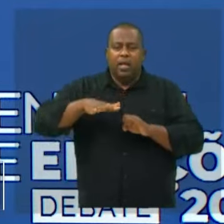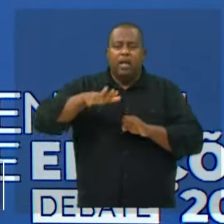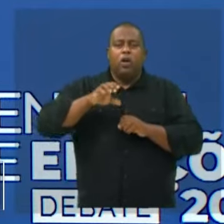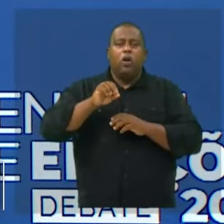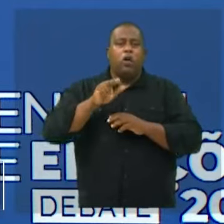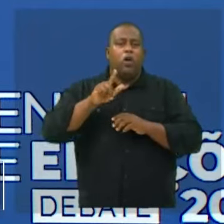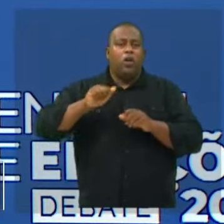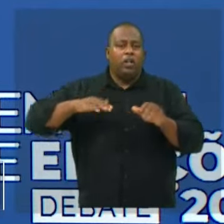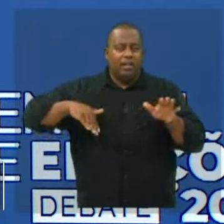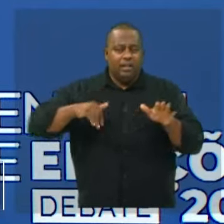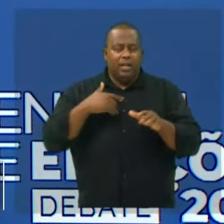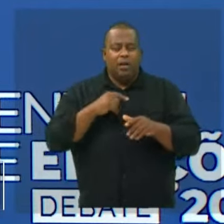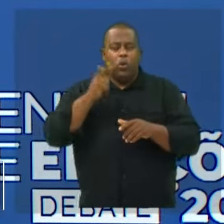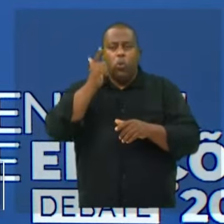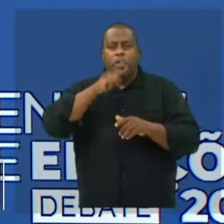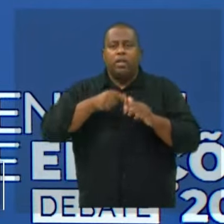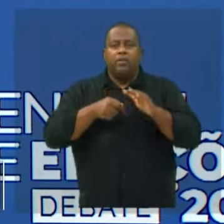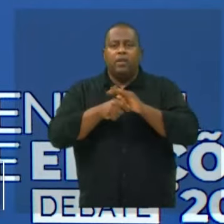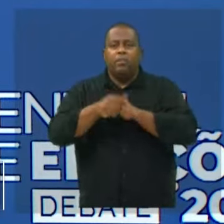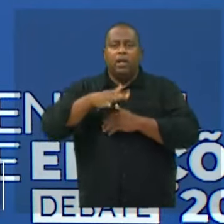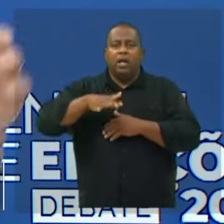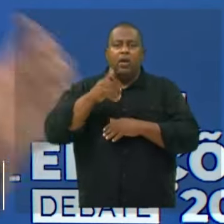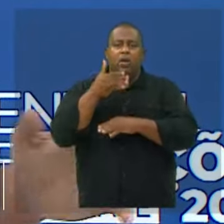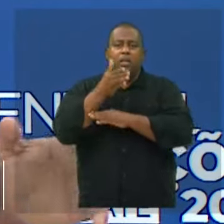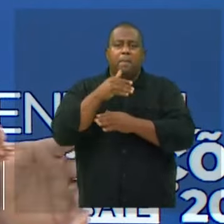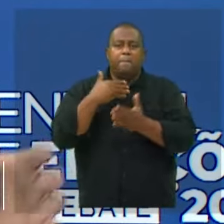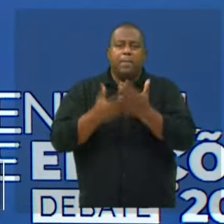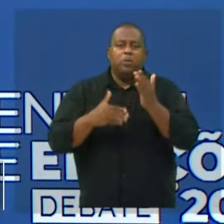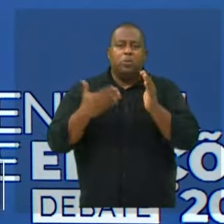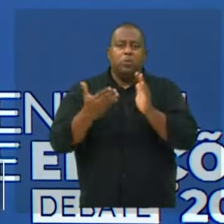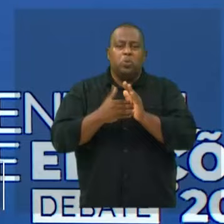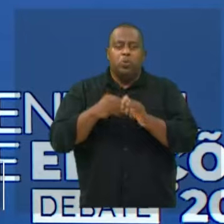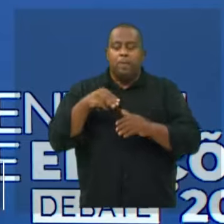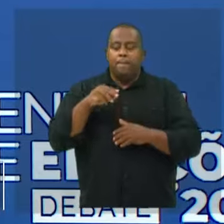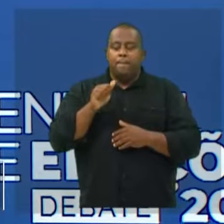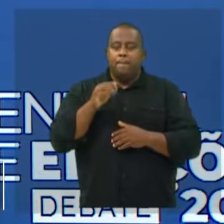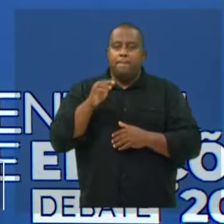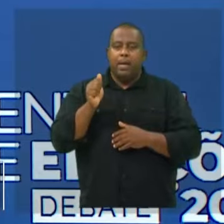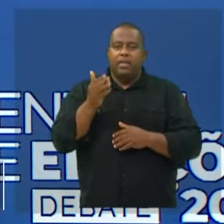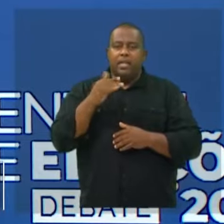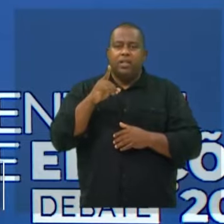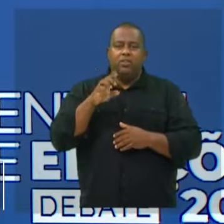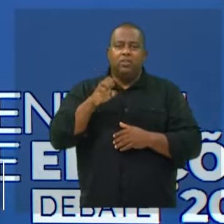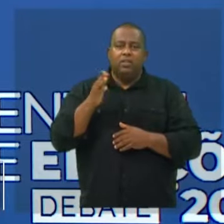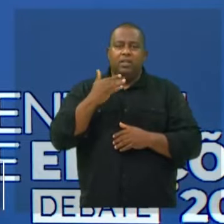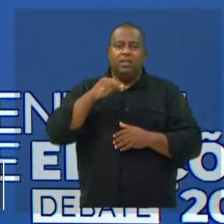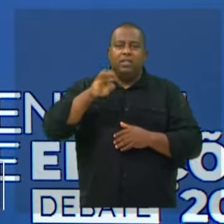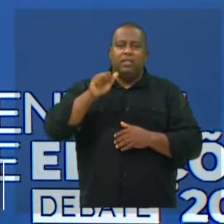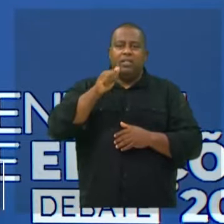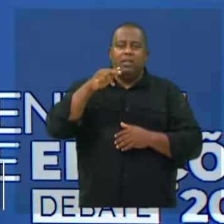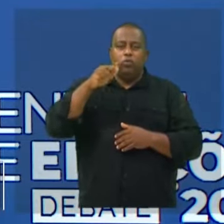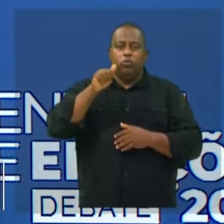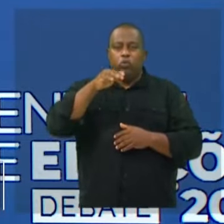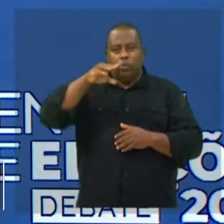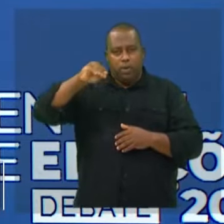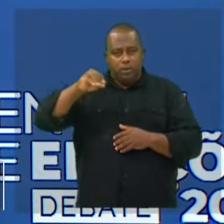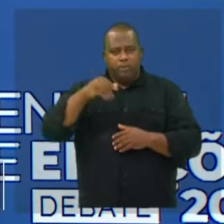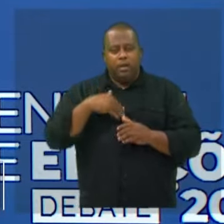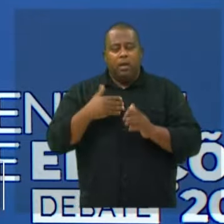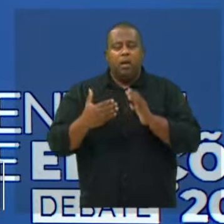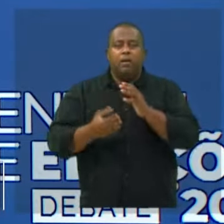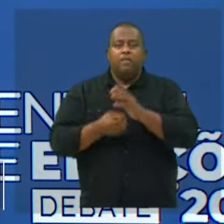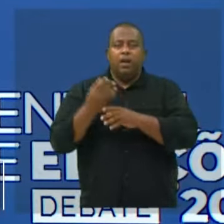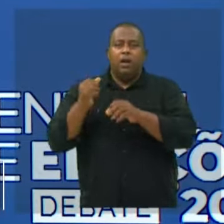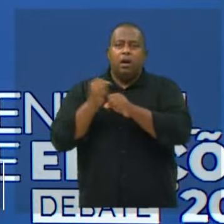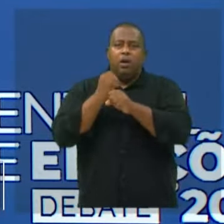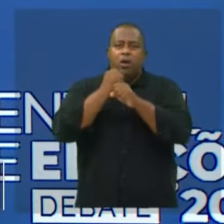os grandes investimentos hoteleiros perdemos todos eles pra Mata de São João a transformação acontece agora com as grandes obras que T acontecido nos